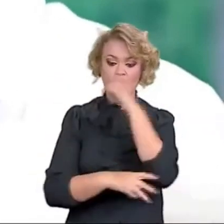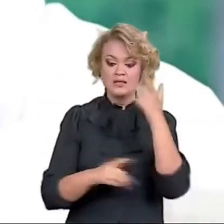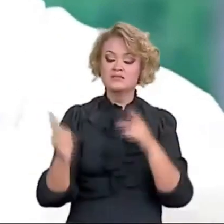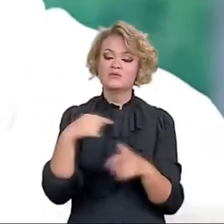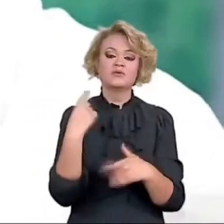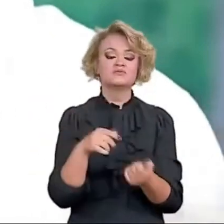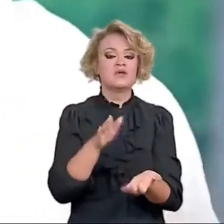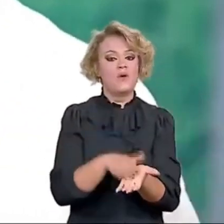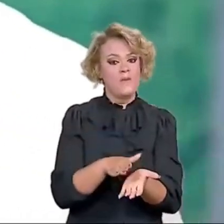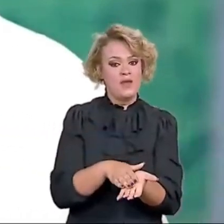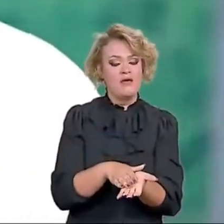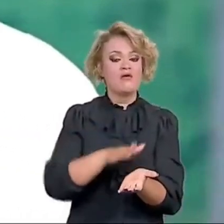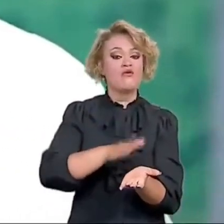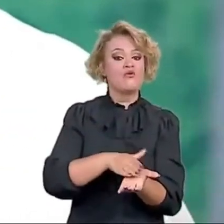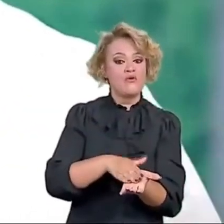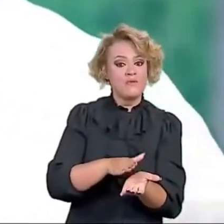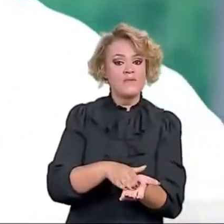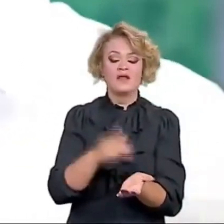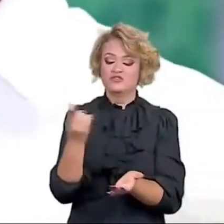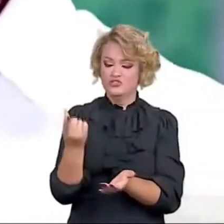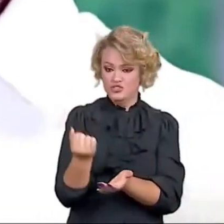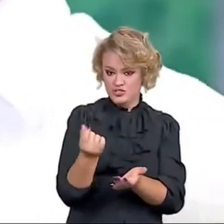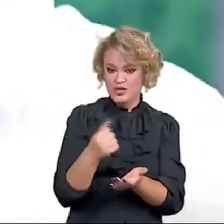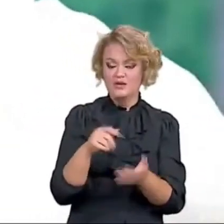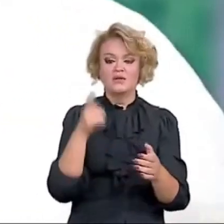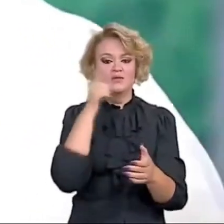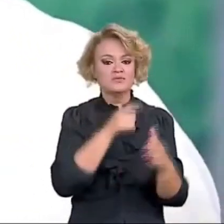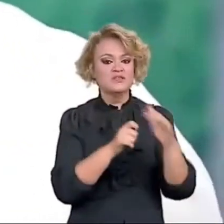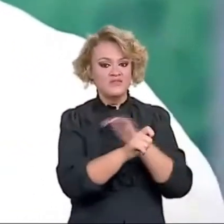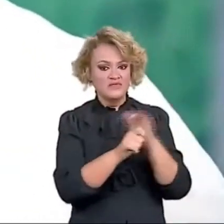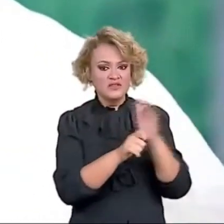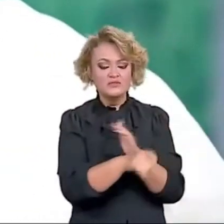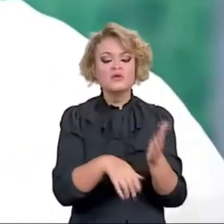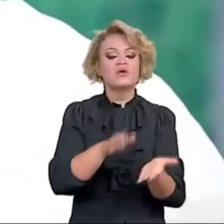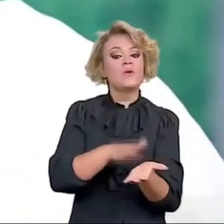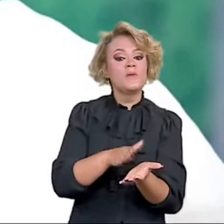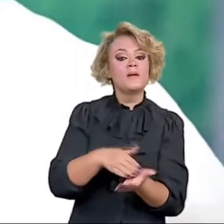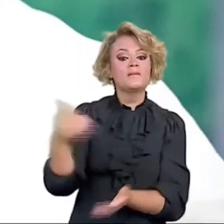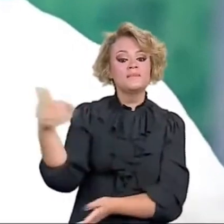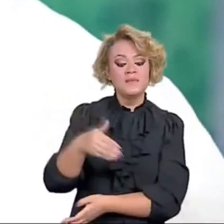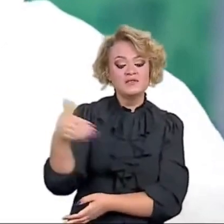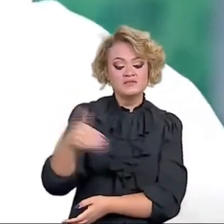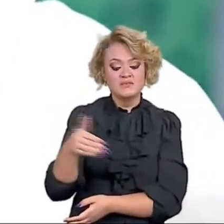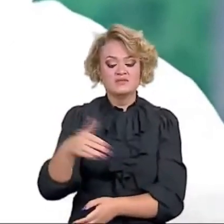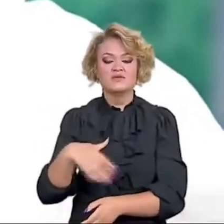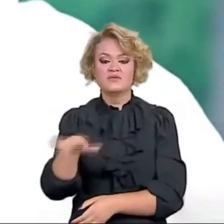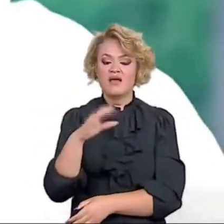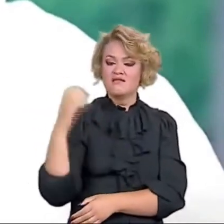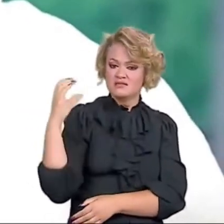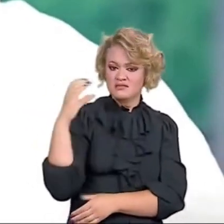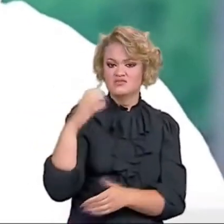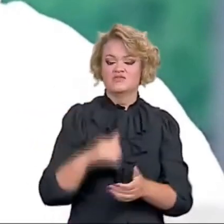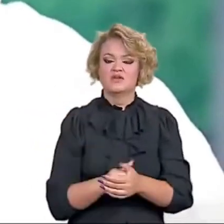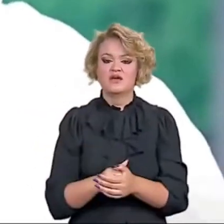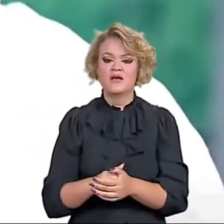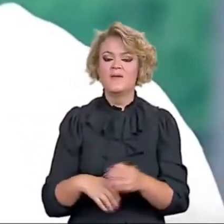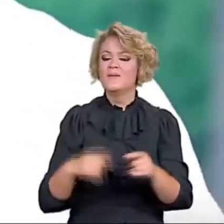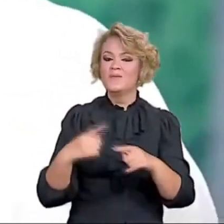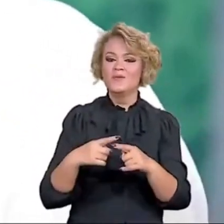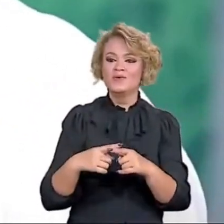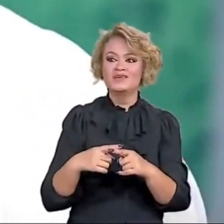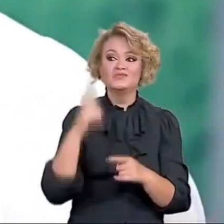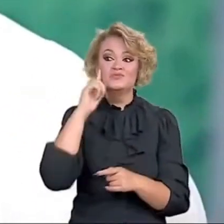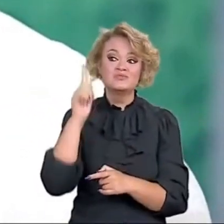cobrar deles recursos para que haja investimento e cobrar a participação científica deles. Porque nós não sabemos o que a gente